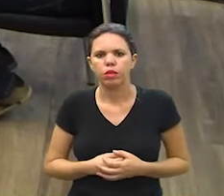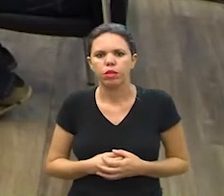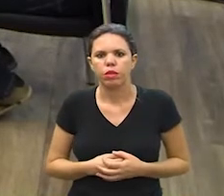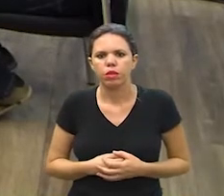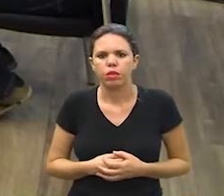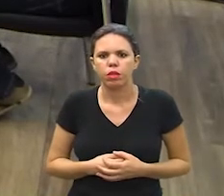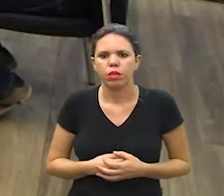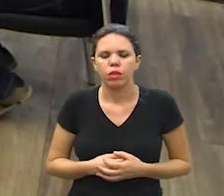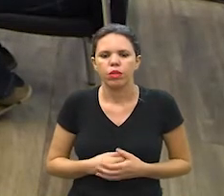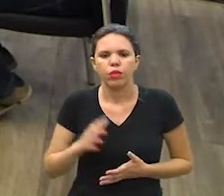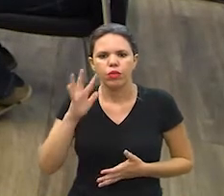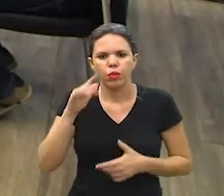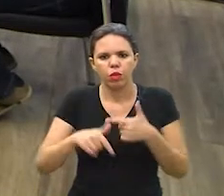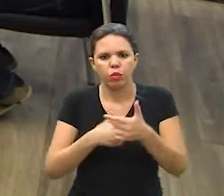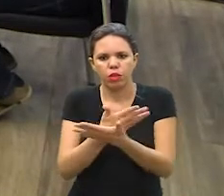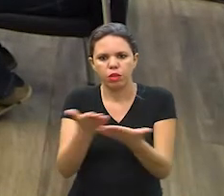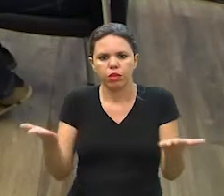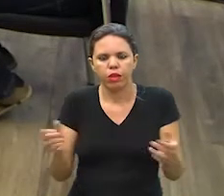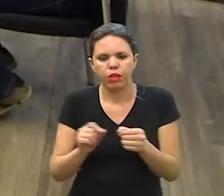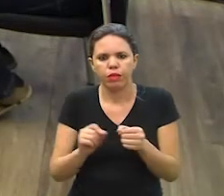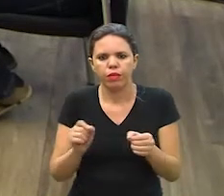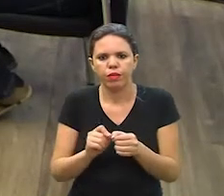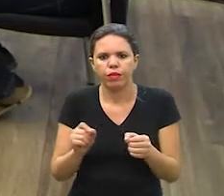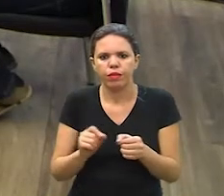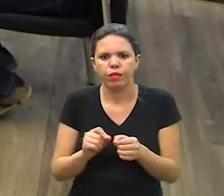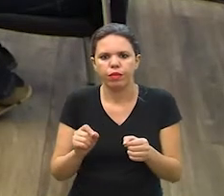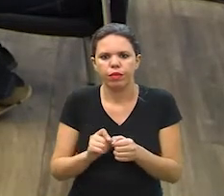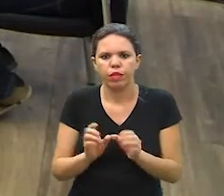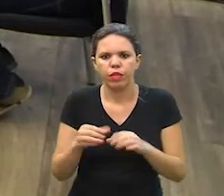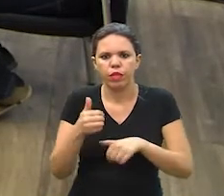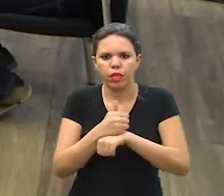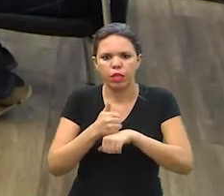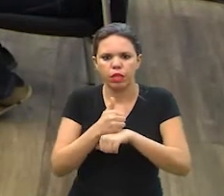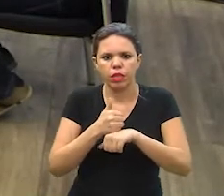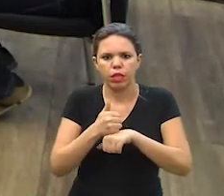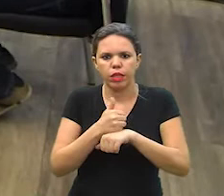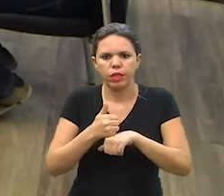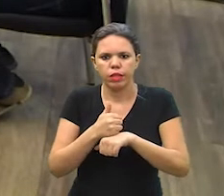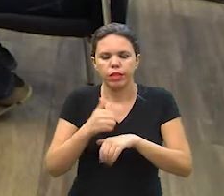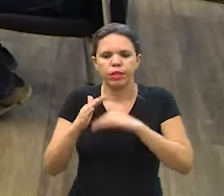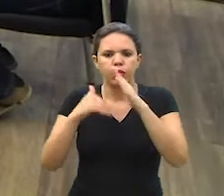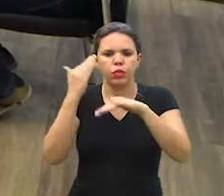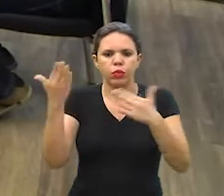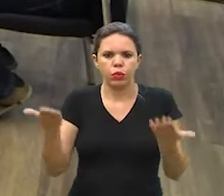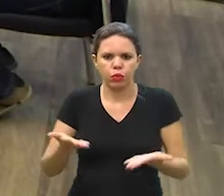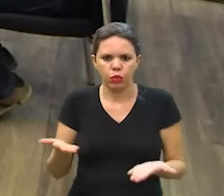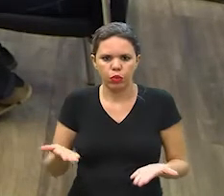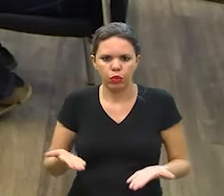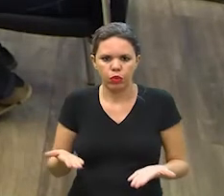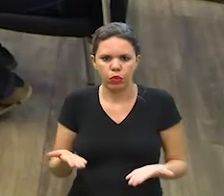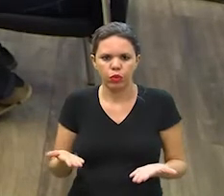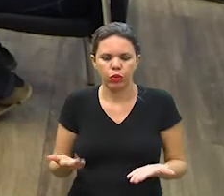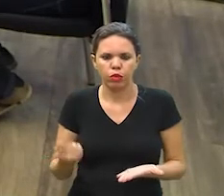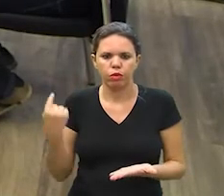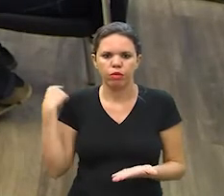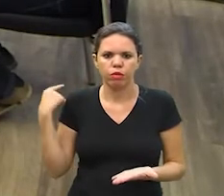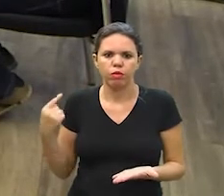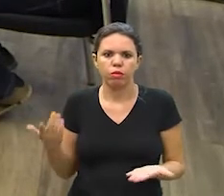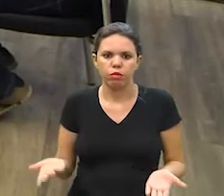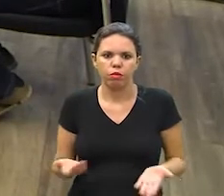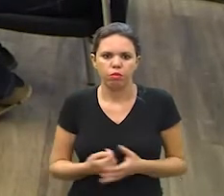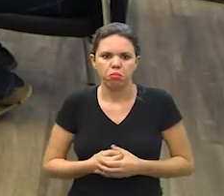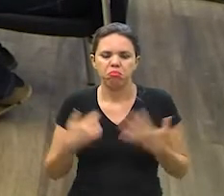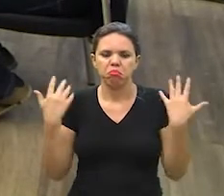é fruto do trabalho de vocês que fizeram essa equipe que está desenvolvendo hoje, desde lá de trás.